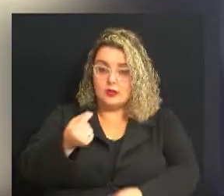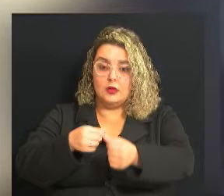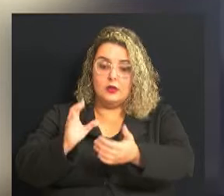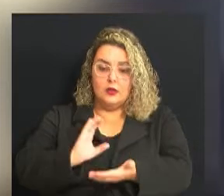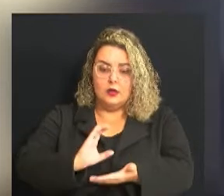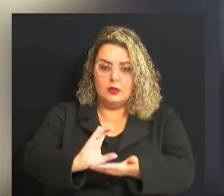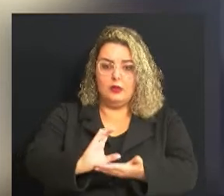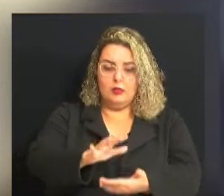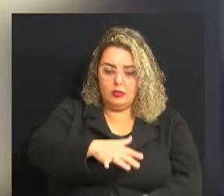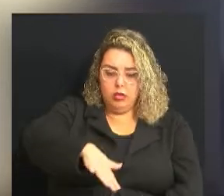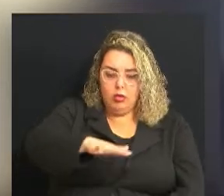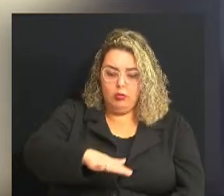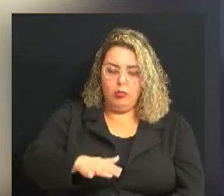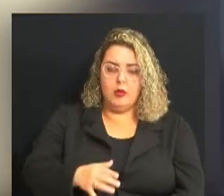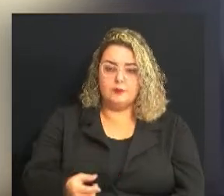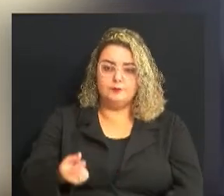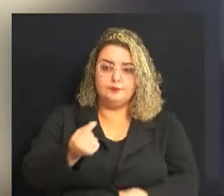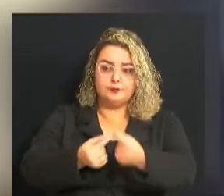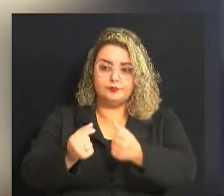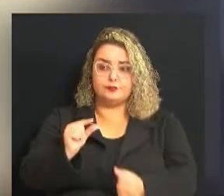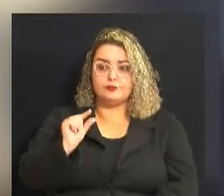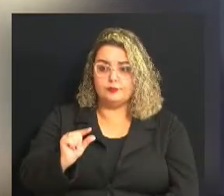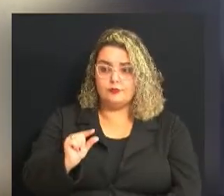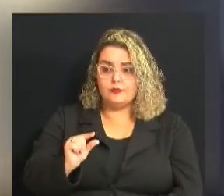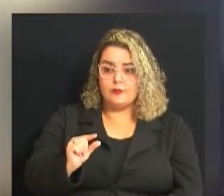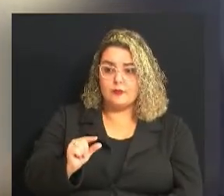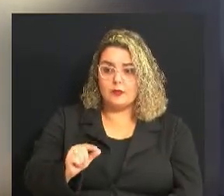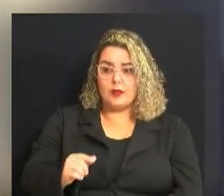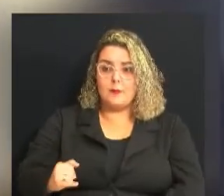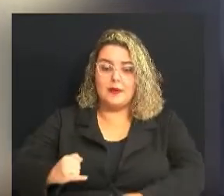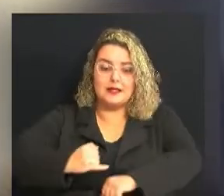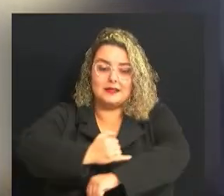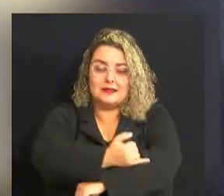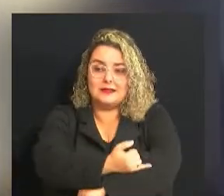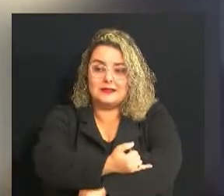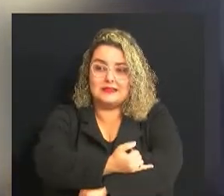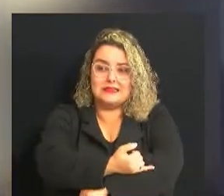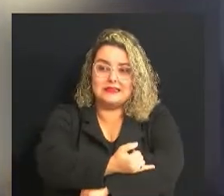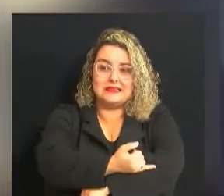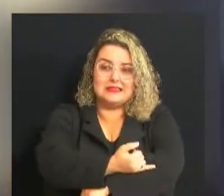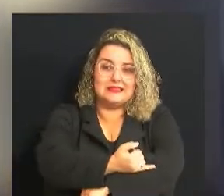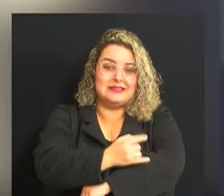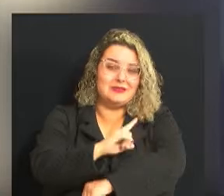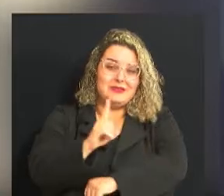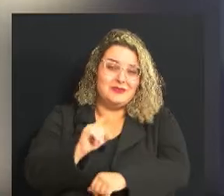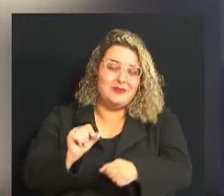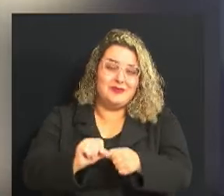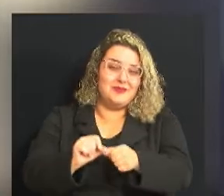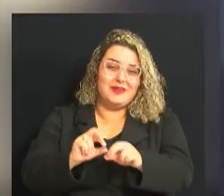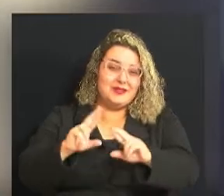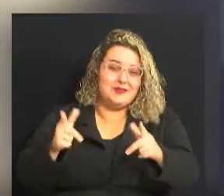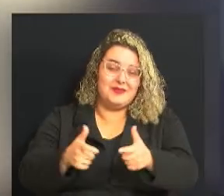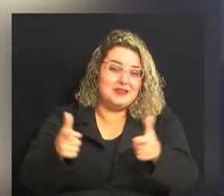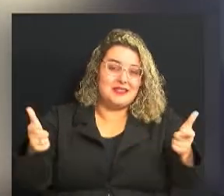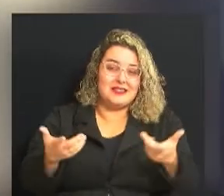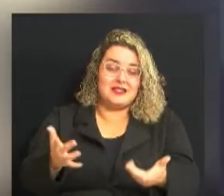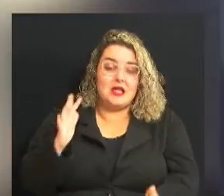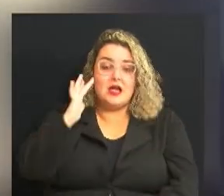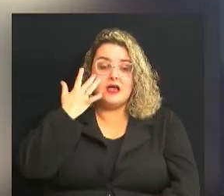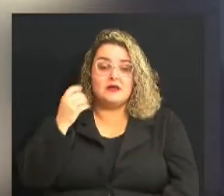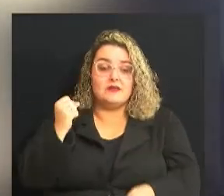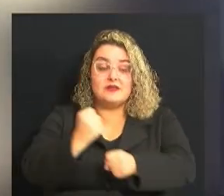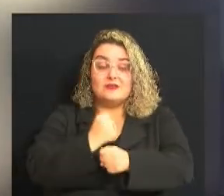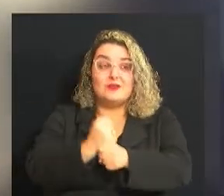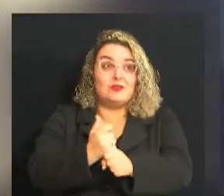valores isolados, tá, para a infraestrutura não faz muita coisa. Às vezes acha que vai fazer uma grande obra e